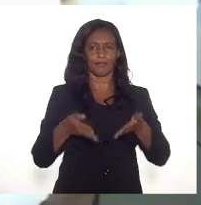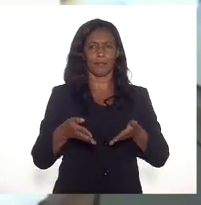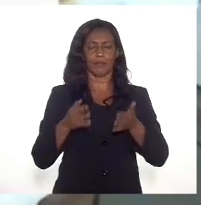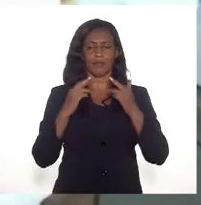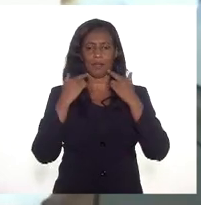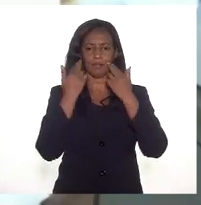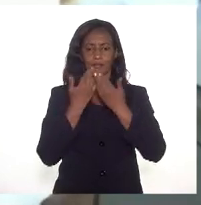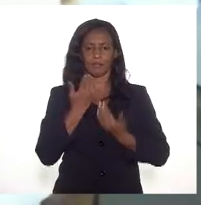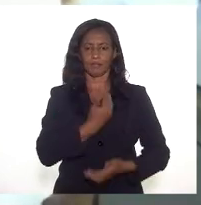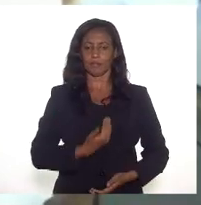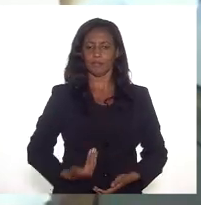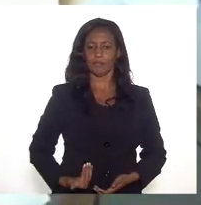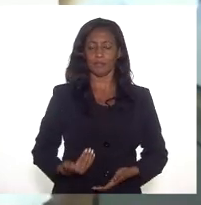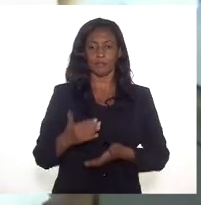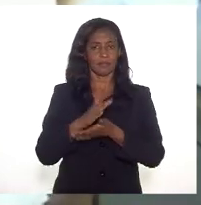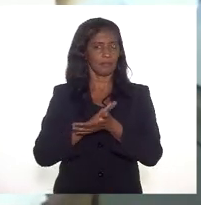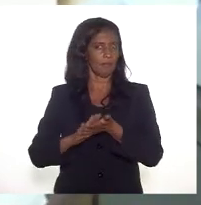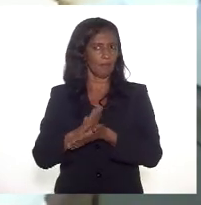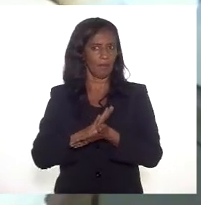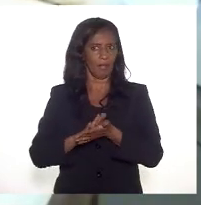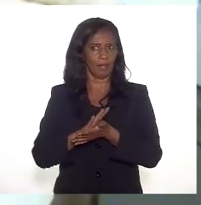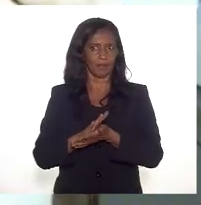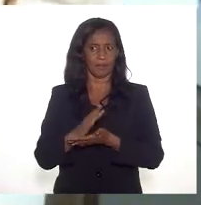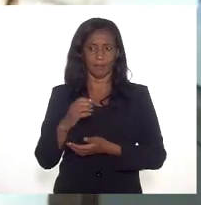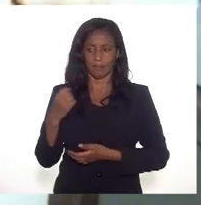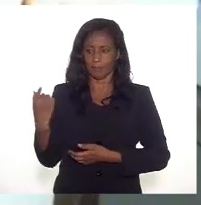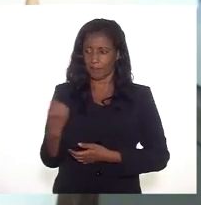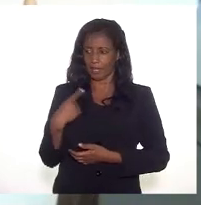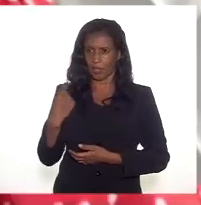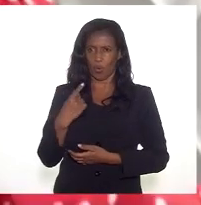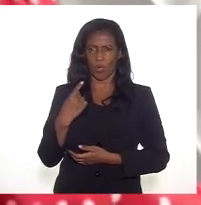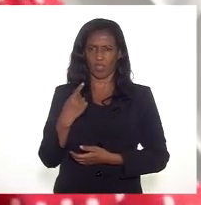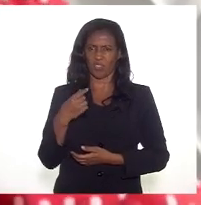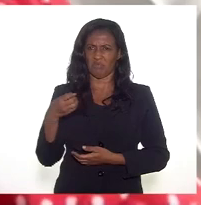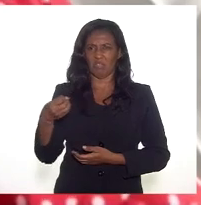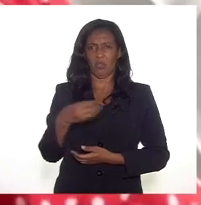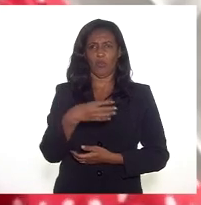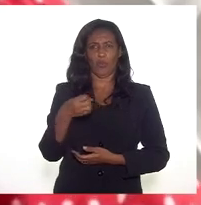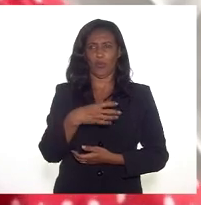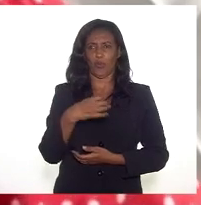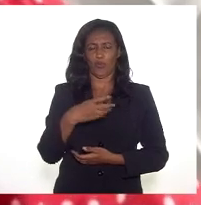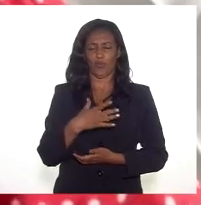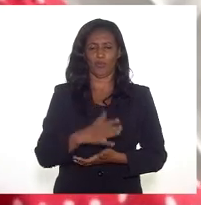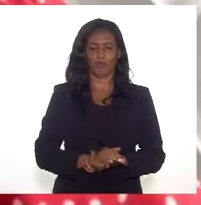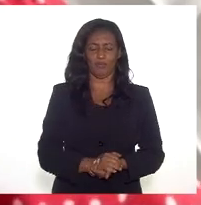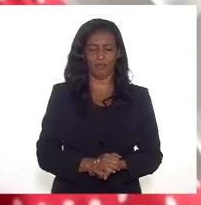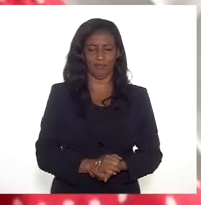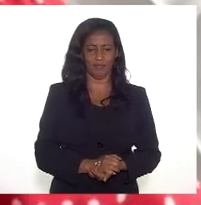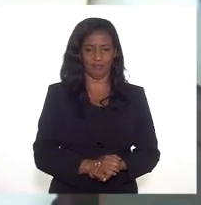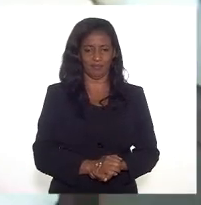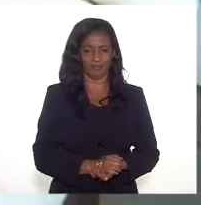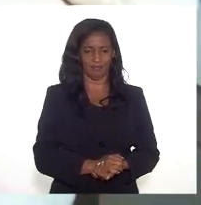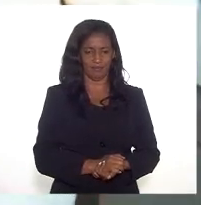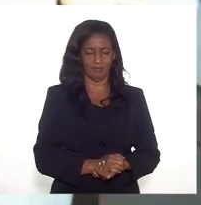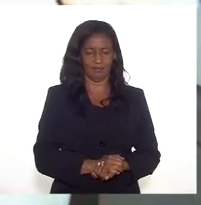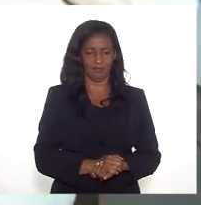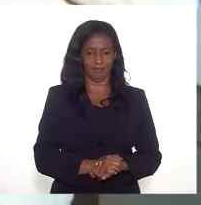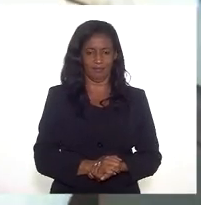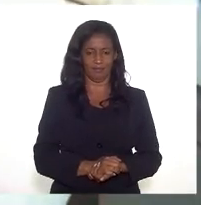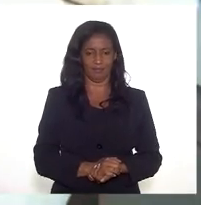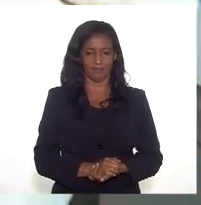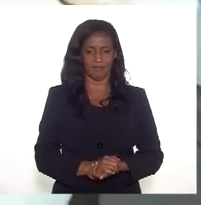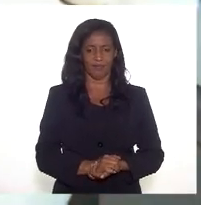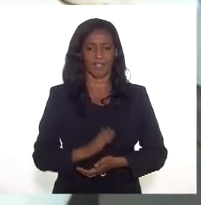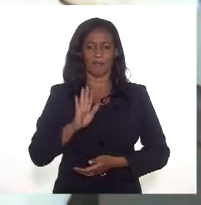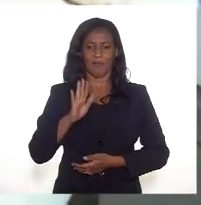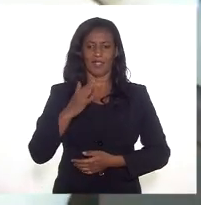públicas. Nada para nós era novidade. Sem dúvida. Da minha parte, claro, essa edição coletiva, mas da parte que me